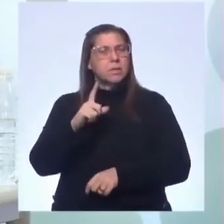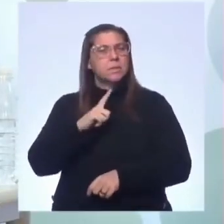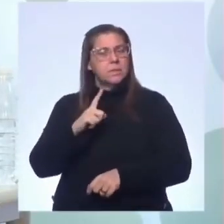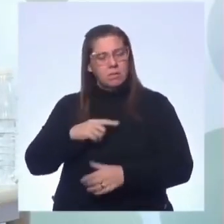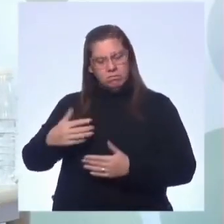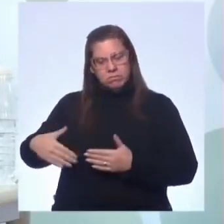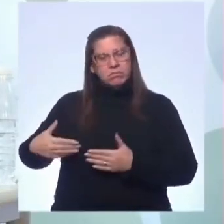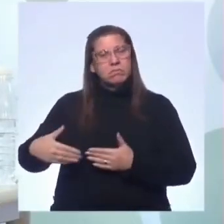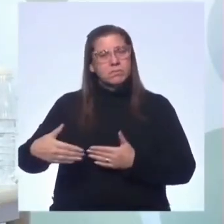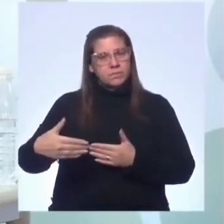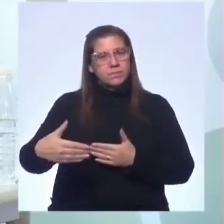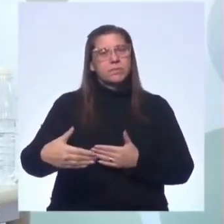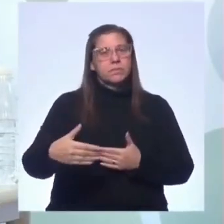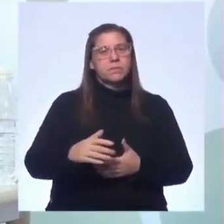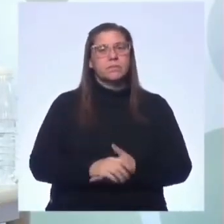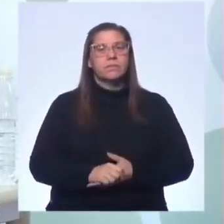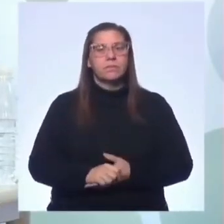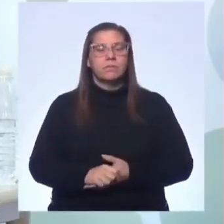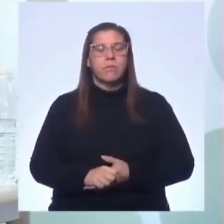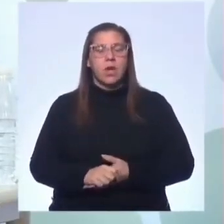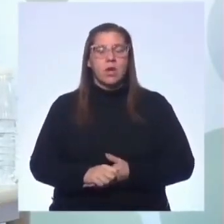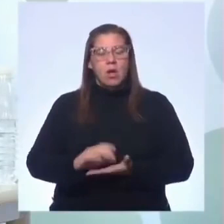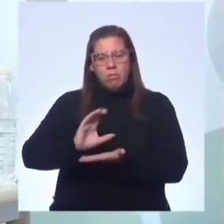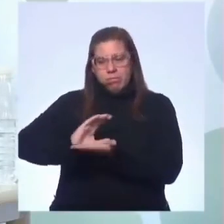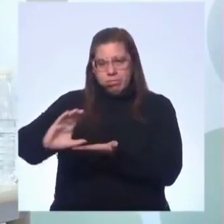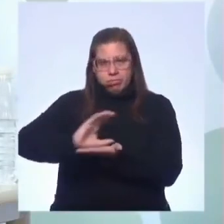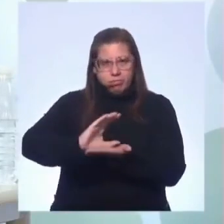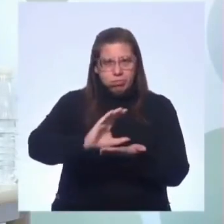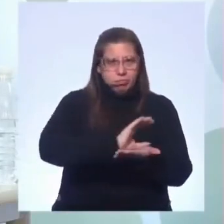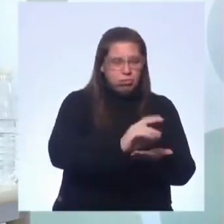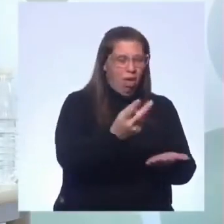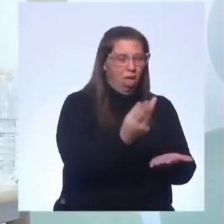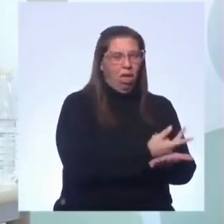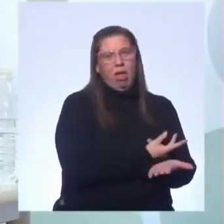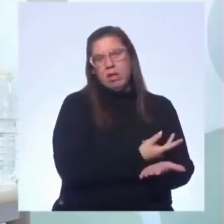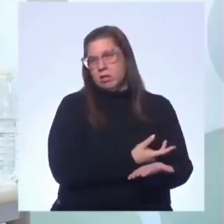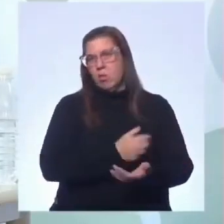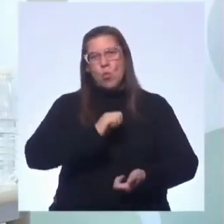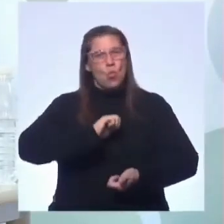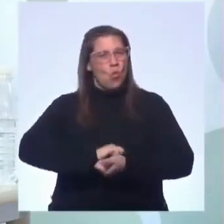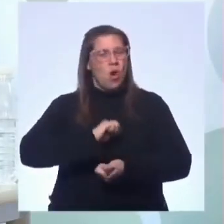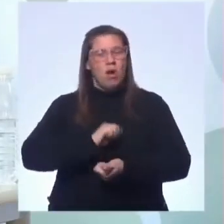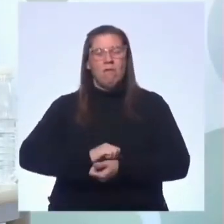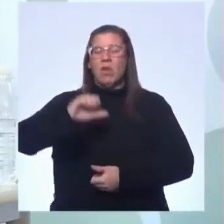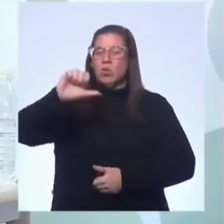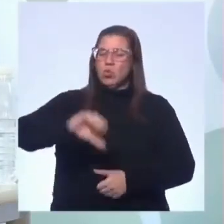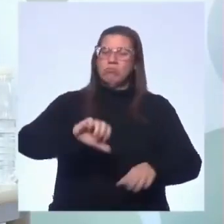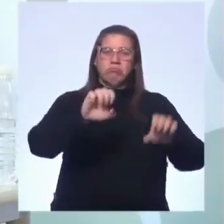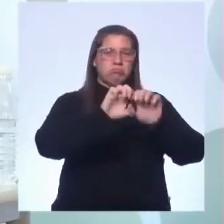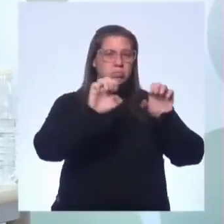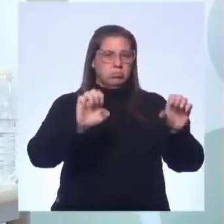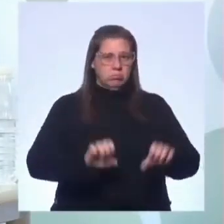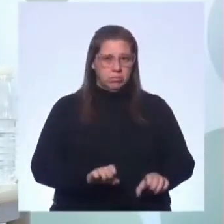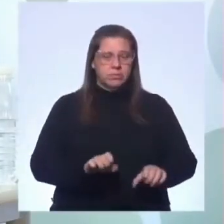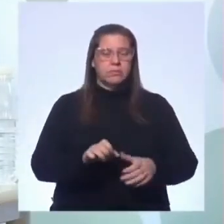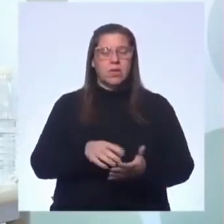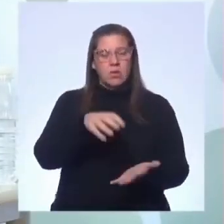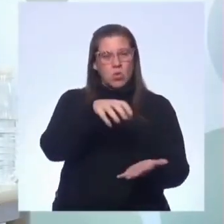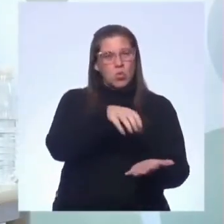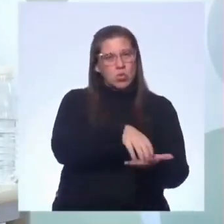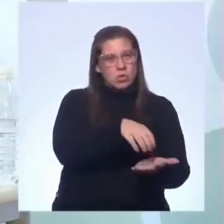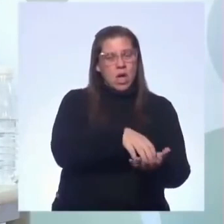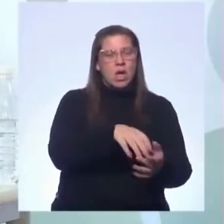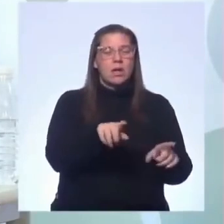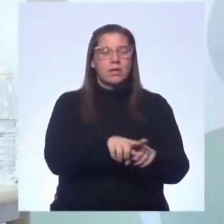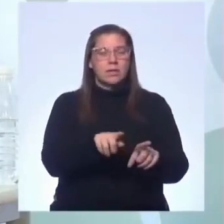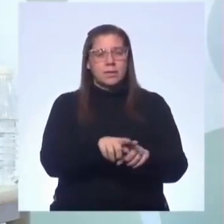com processos, né, de má distribuição de renda, né, de péssima qualificação de infraestrutura nos grandes centros, né? Então